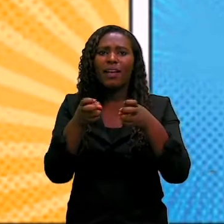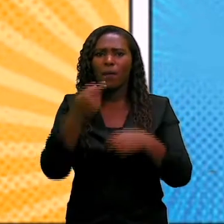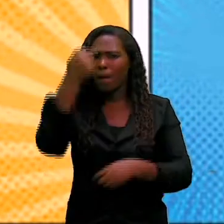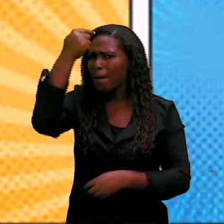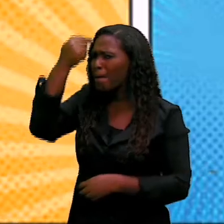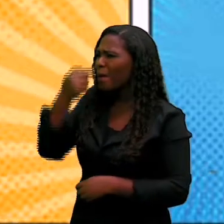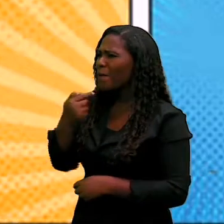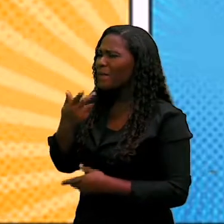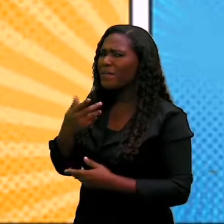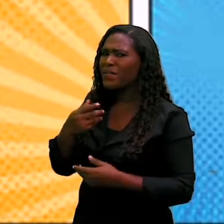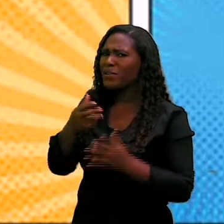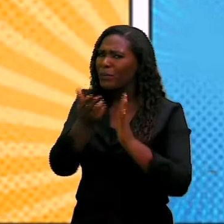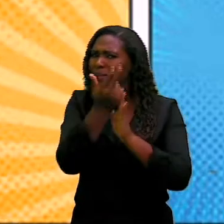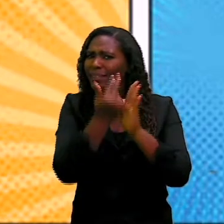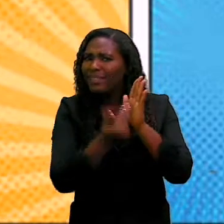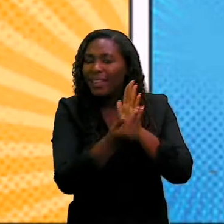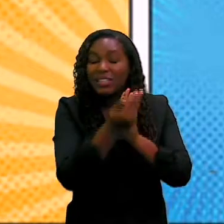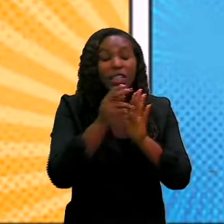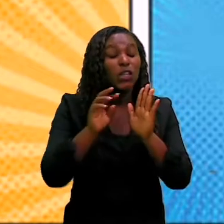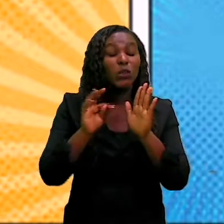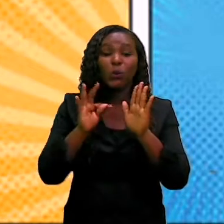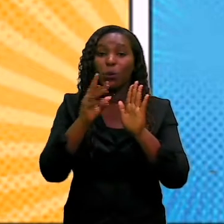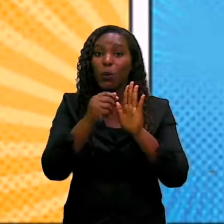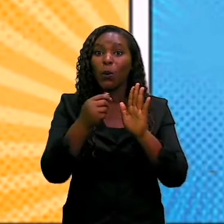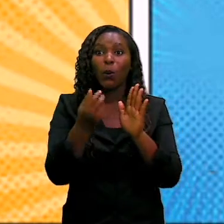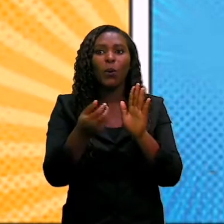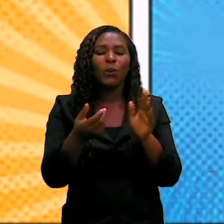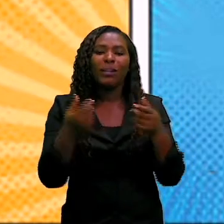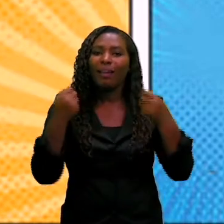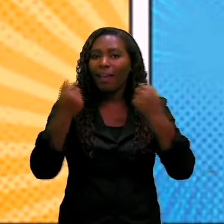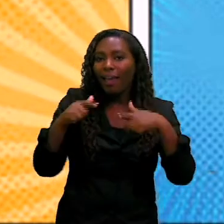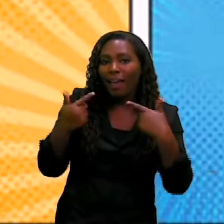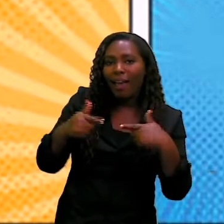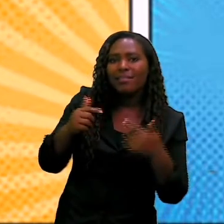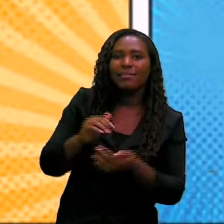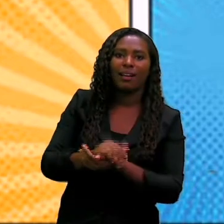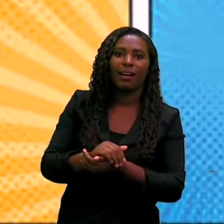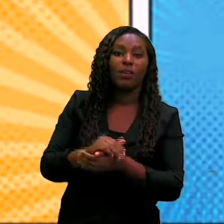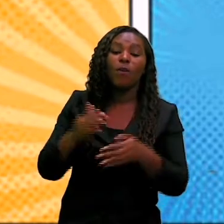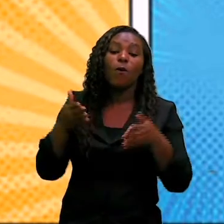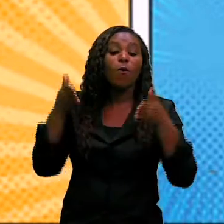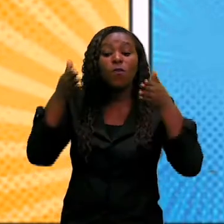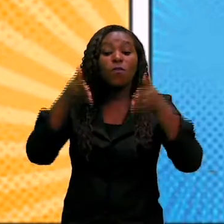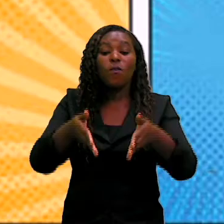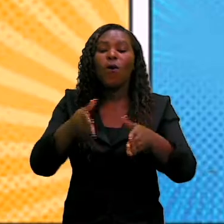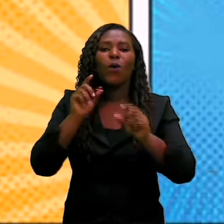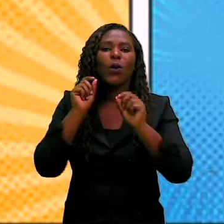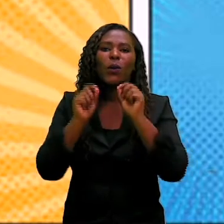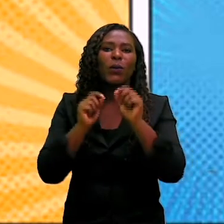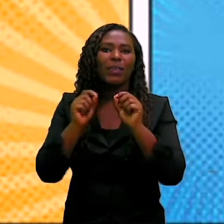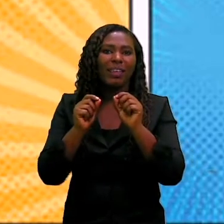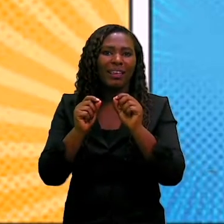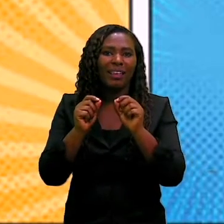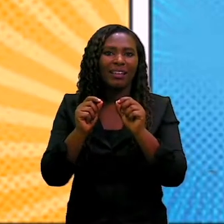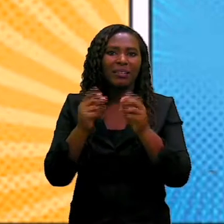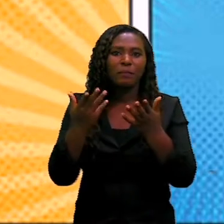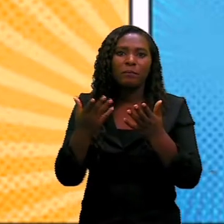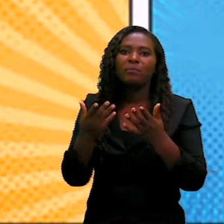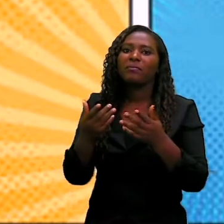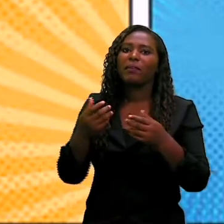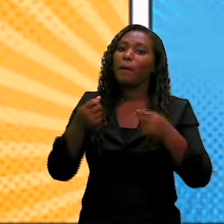né? E onde focaram aí para trazer o quê? Fazer a imagem. Trazendo